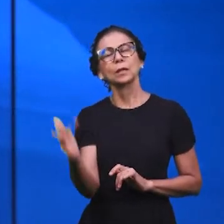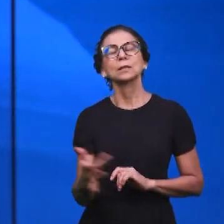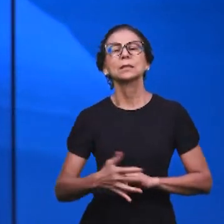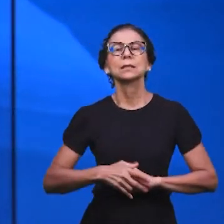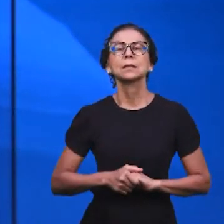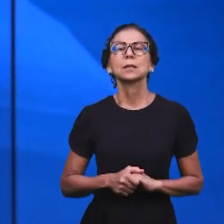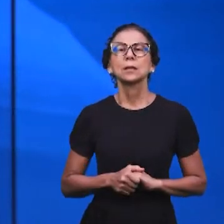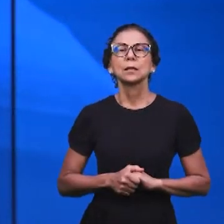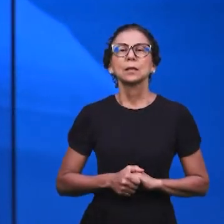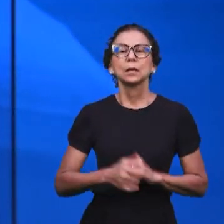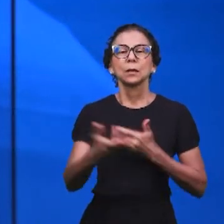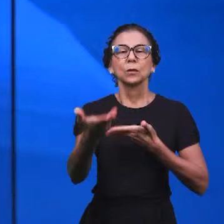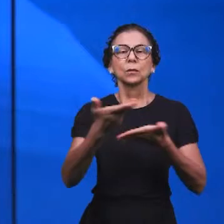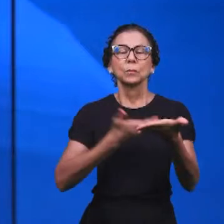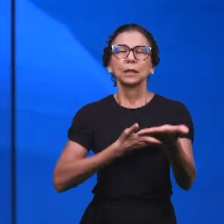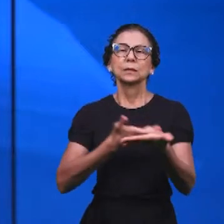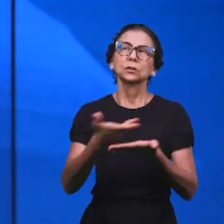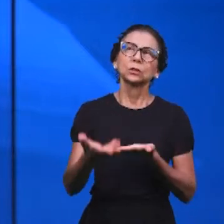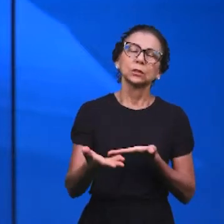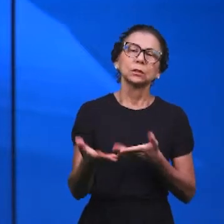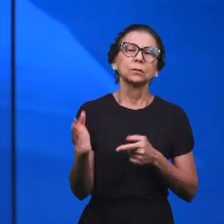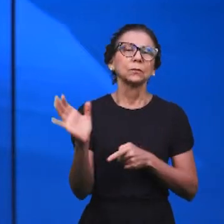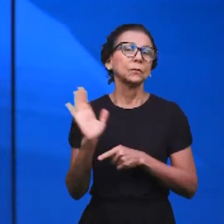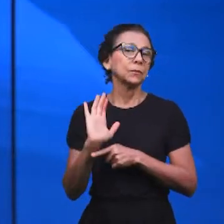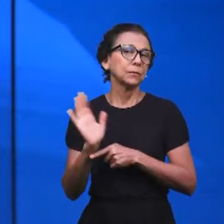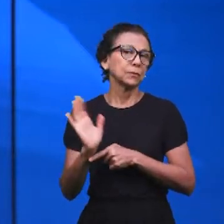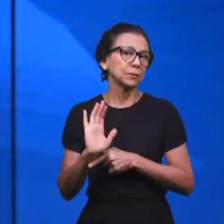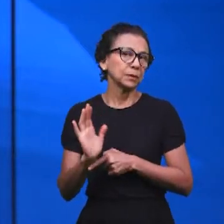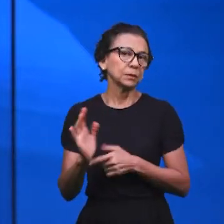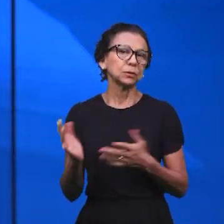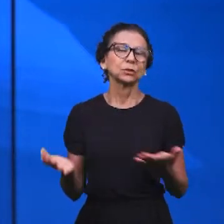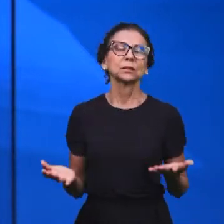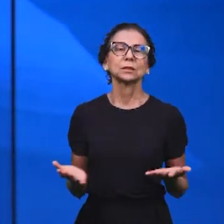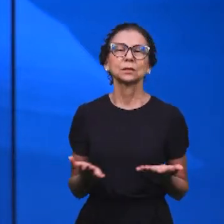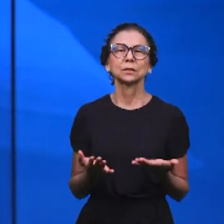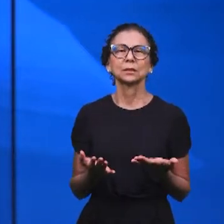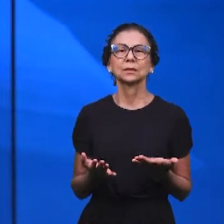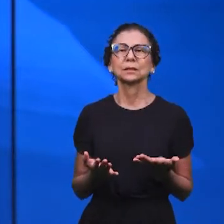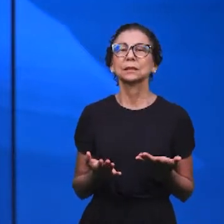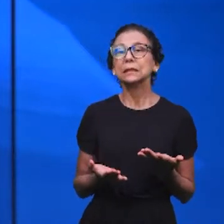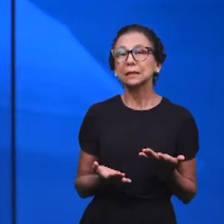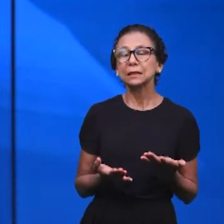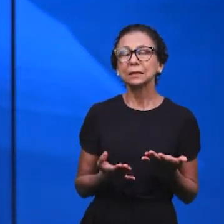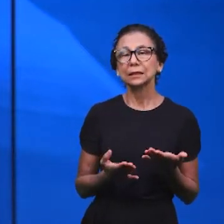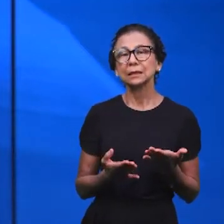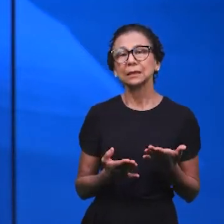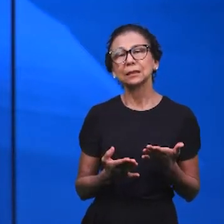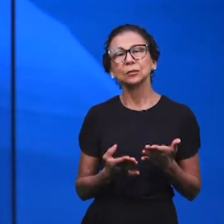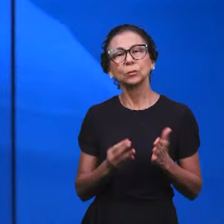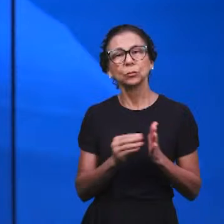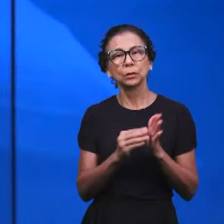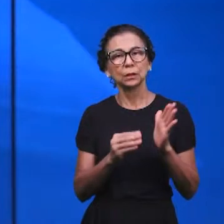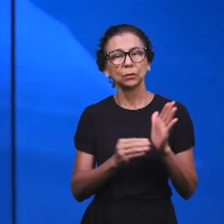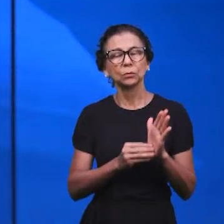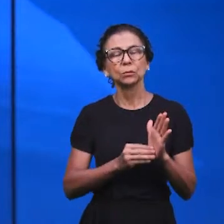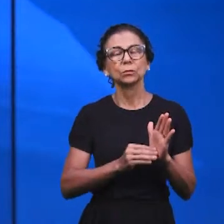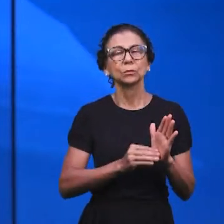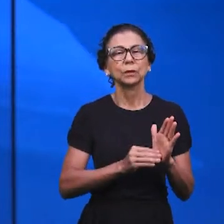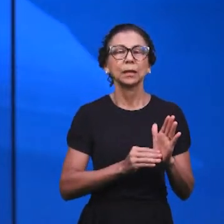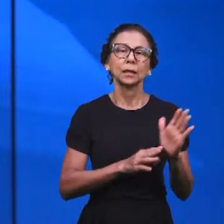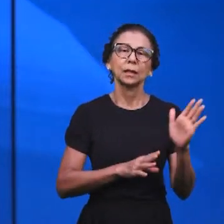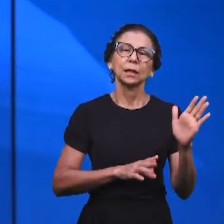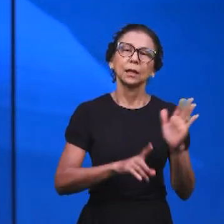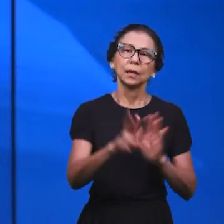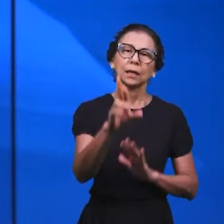enviam na Escola Bíblica Dominical através de vídeos, através dos quais eles enviam respostas para os assuntos que nós